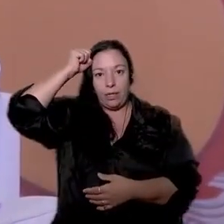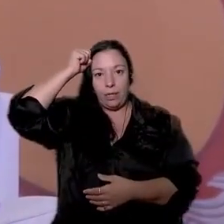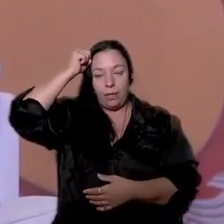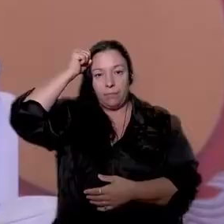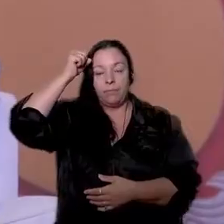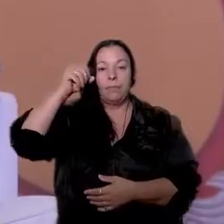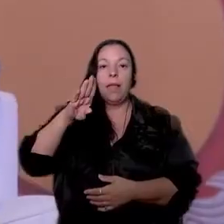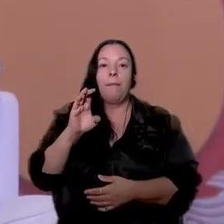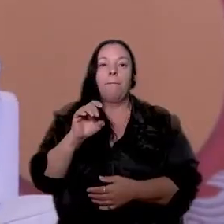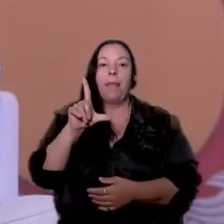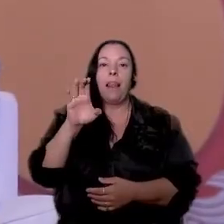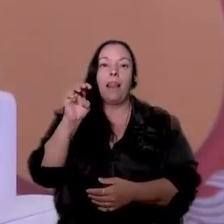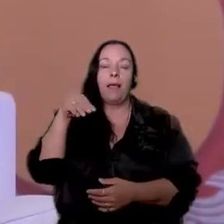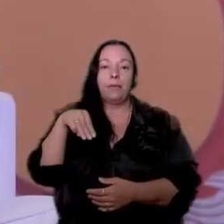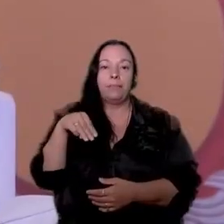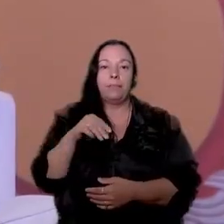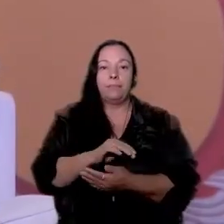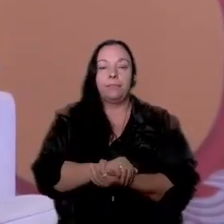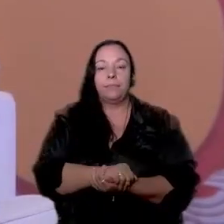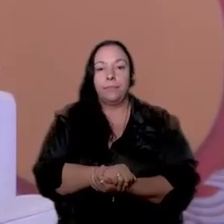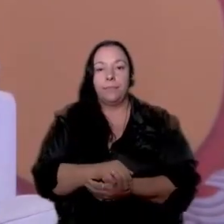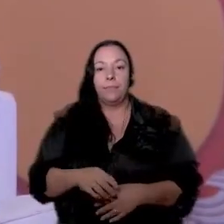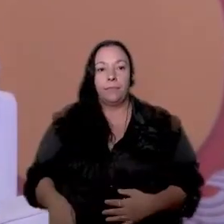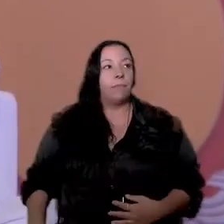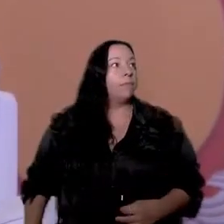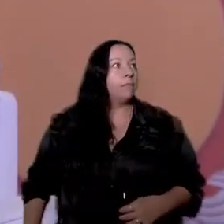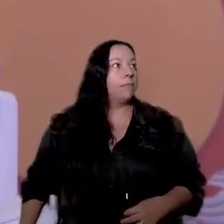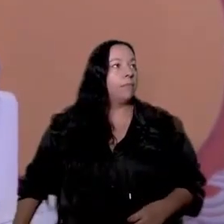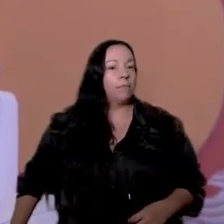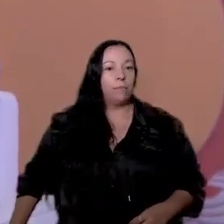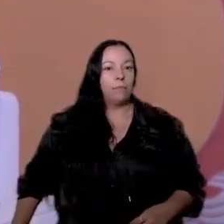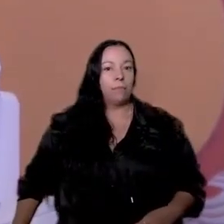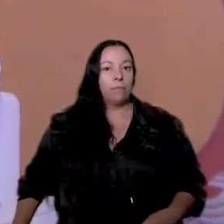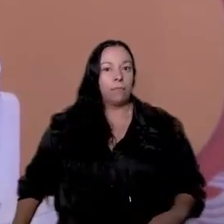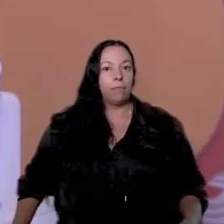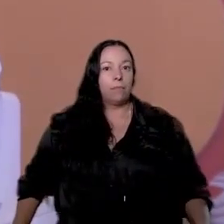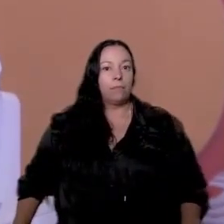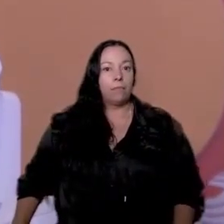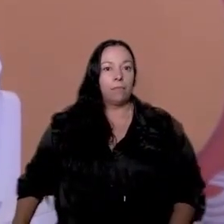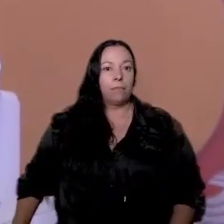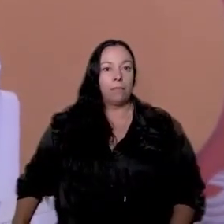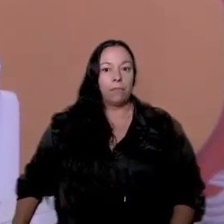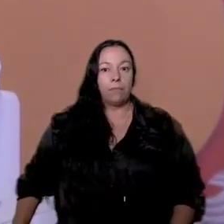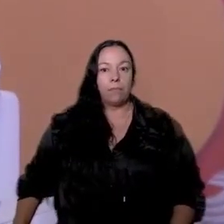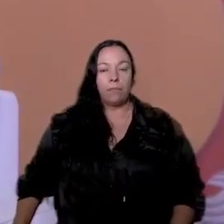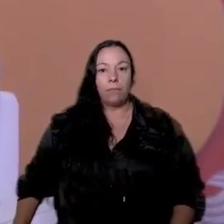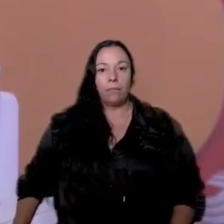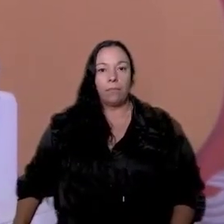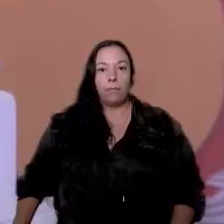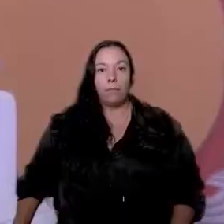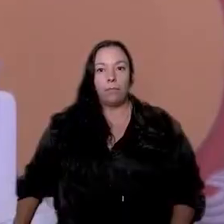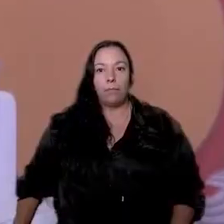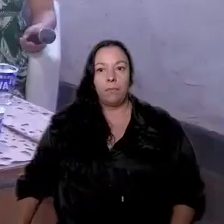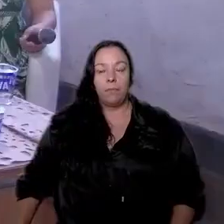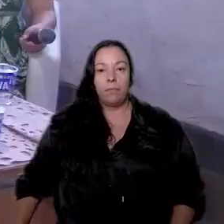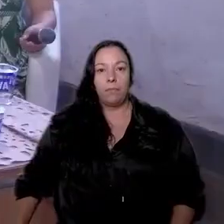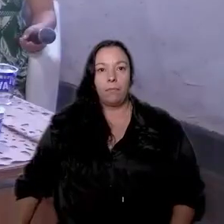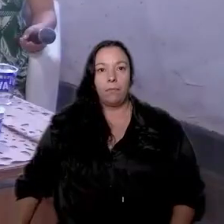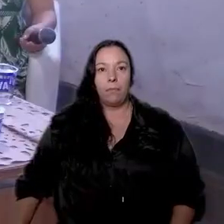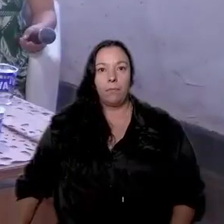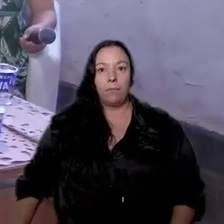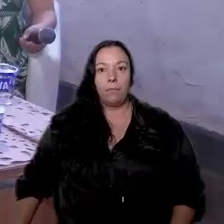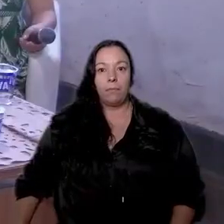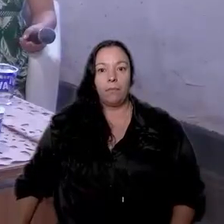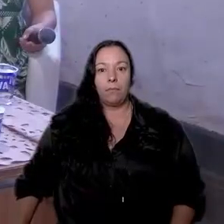aprovado em Belém e circulou por Manaus, Abaetetuba, Belém, Bragança e Cametá.